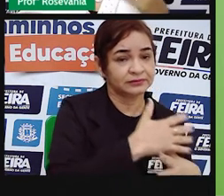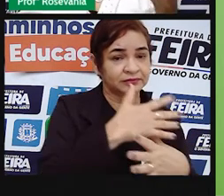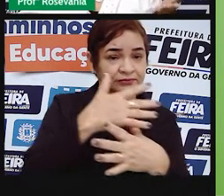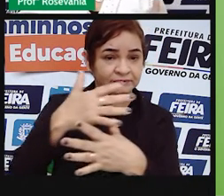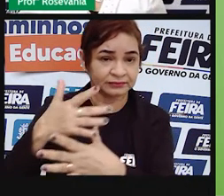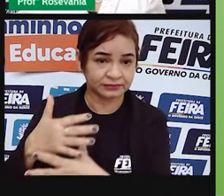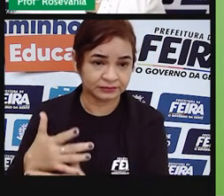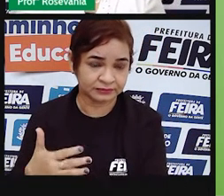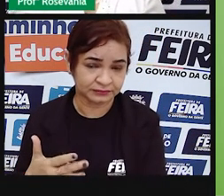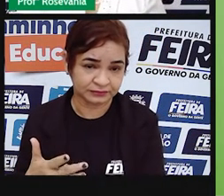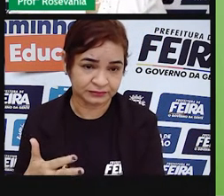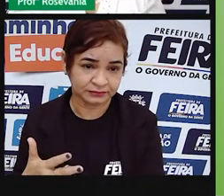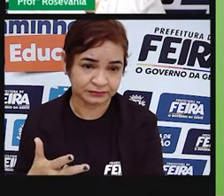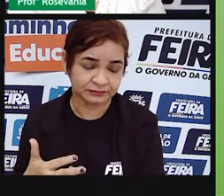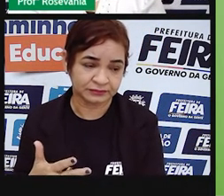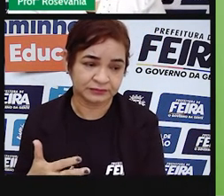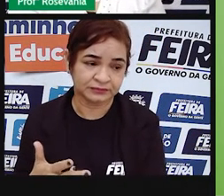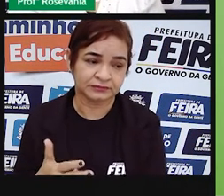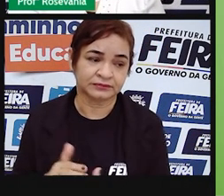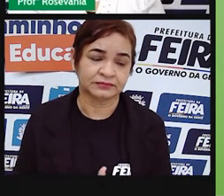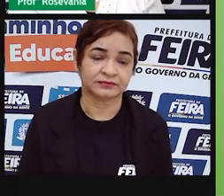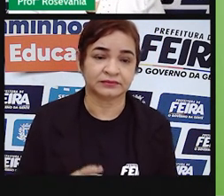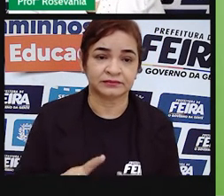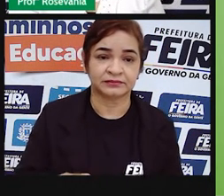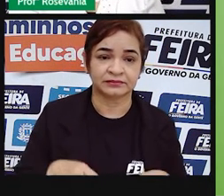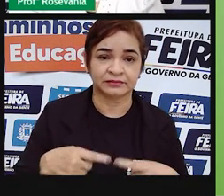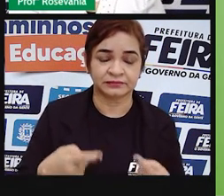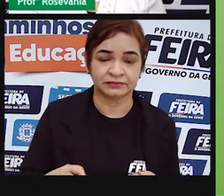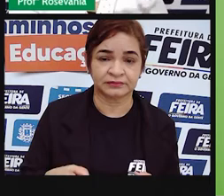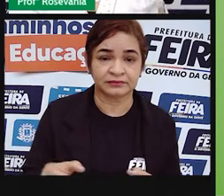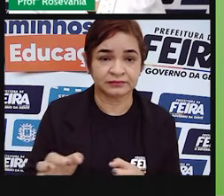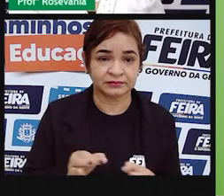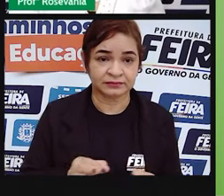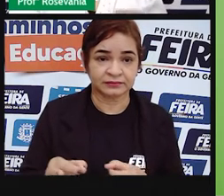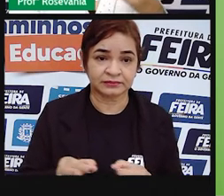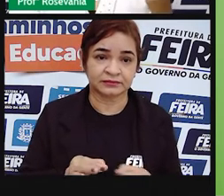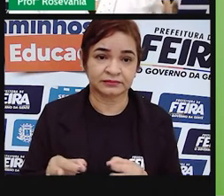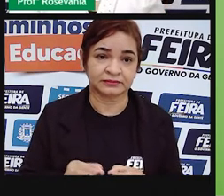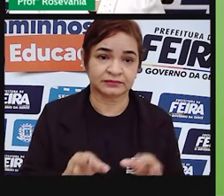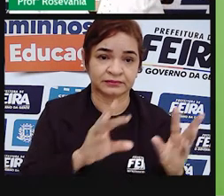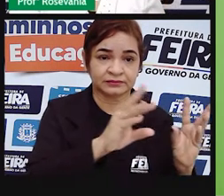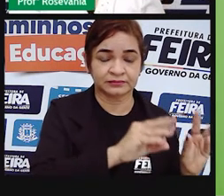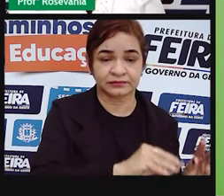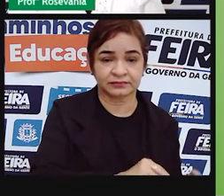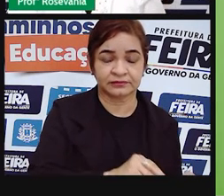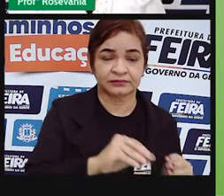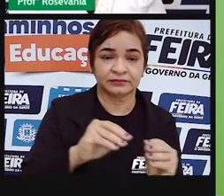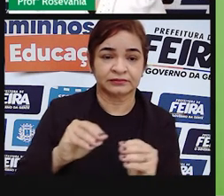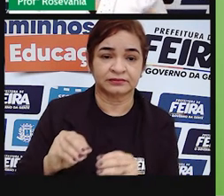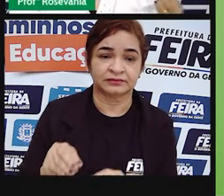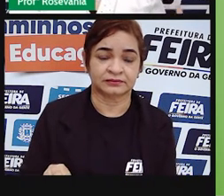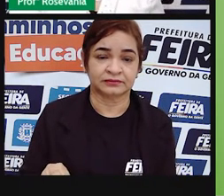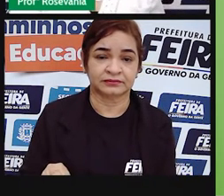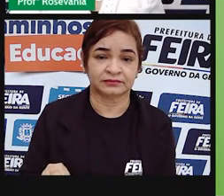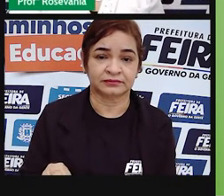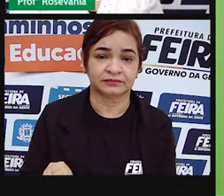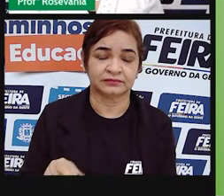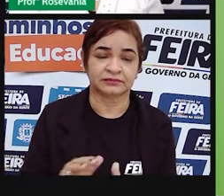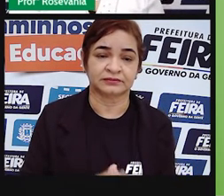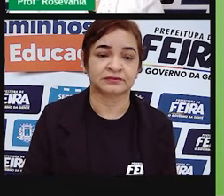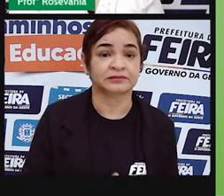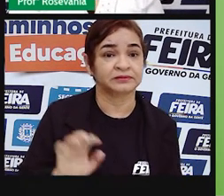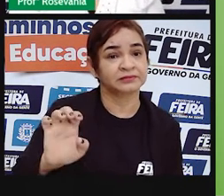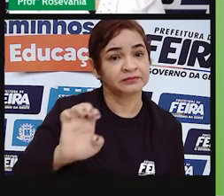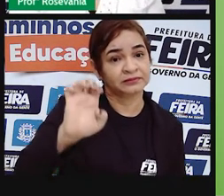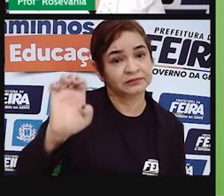cidade. No máximo, emigrei ali do bairro, mas a gente entende esse processo mesmo, saindo da cidade, saindo de um estado,